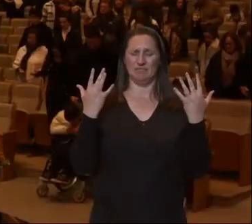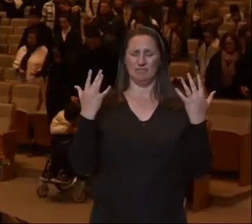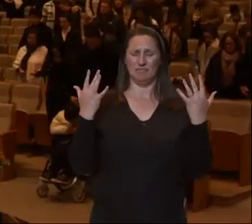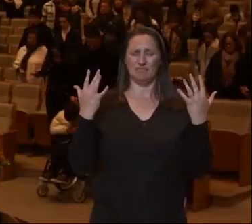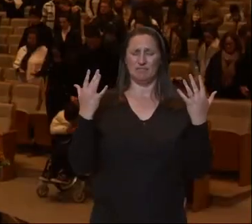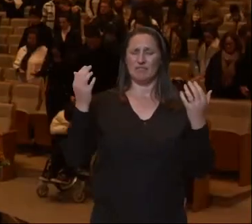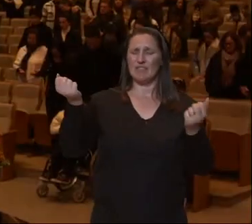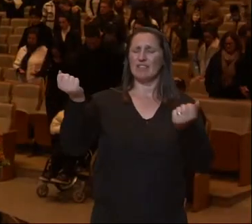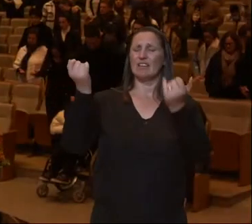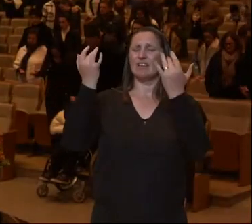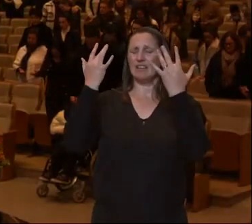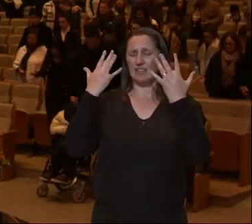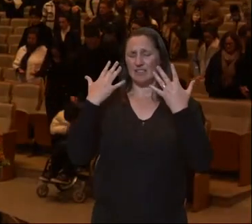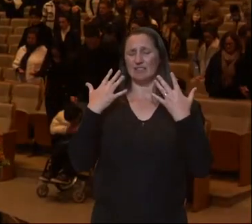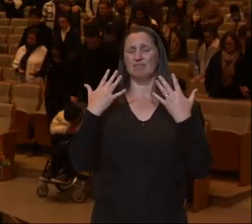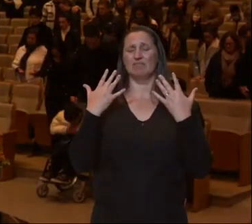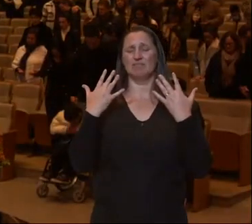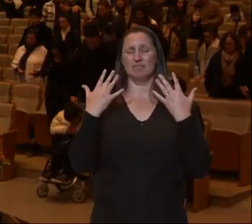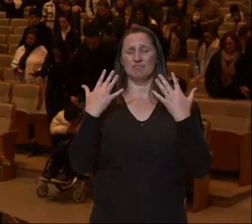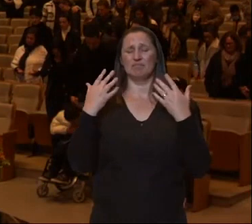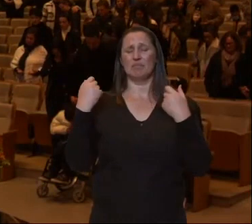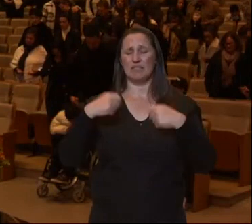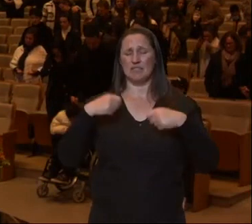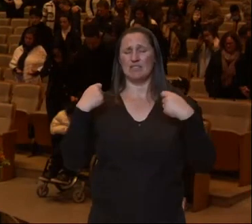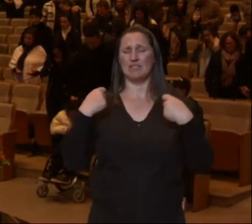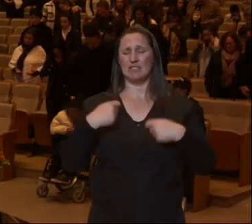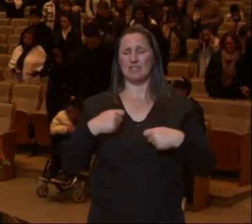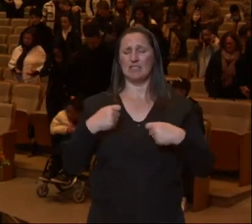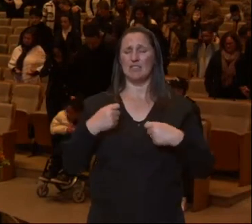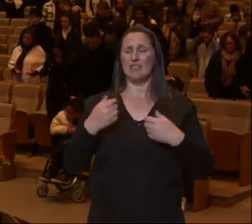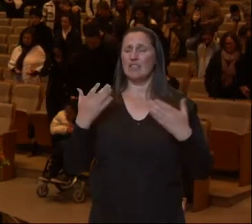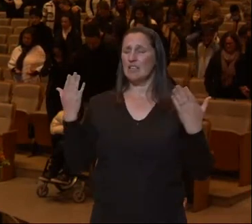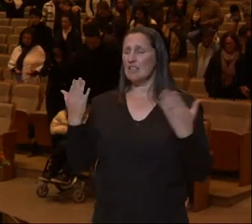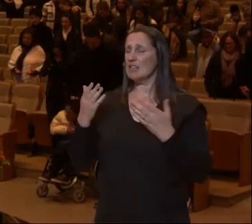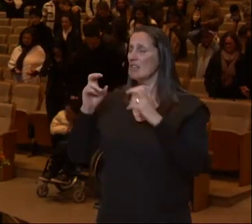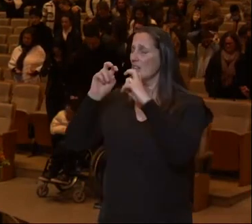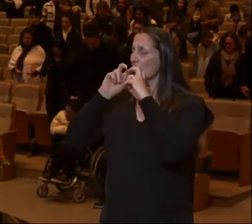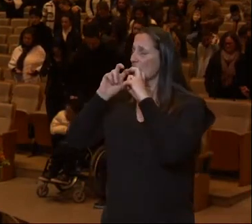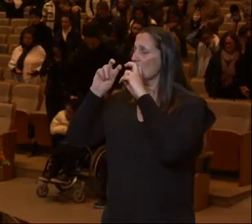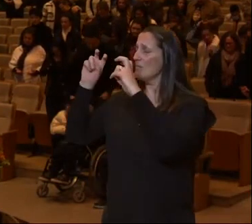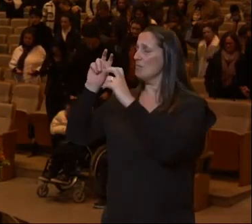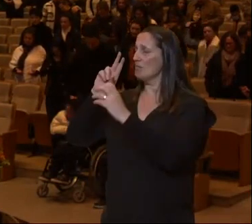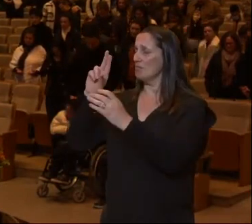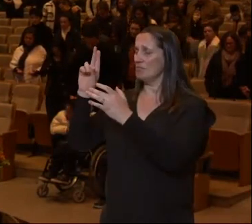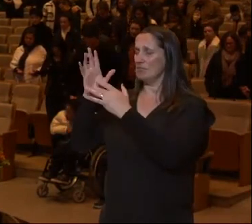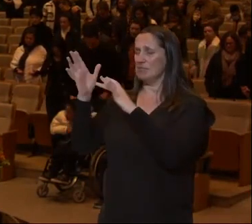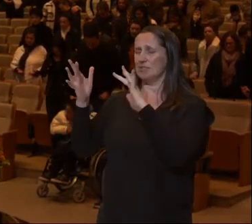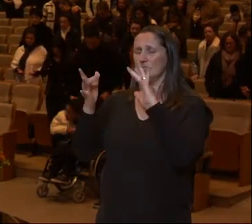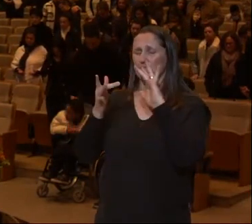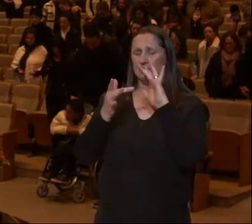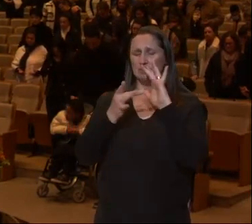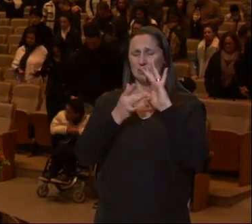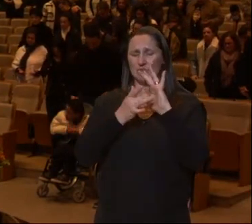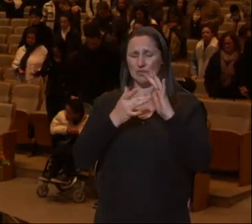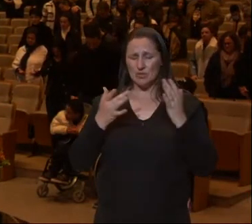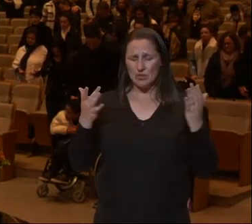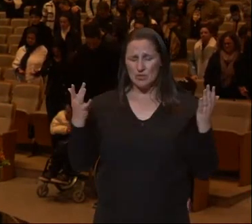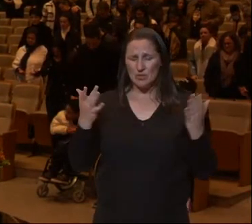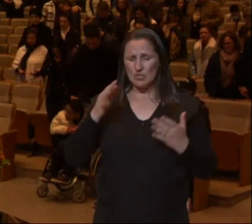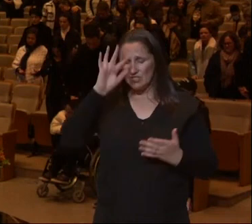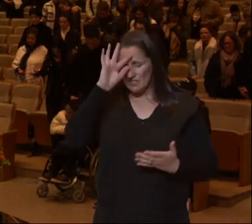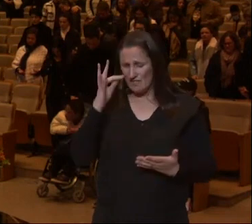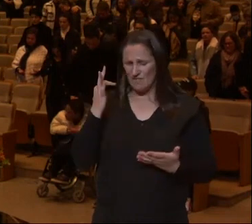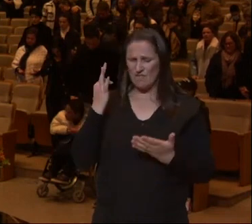uma graça de Deus. E eu quero clamar agora em nome de Jesus, que hoje a fé